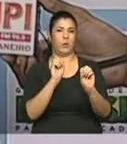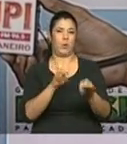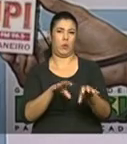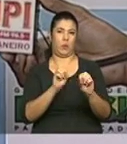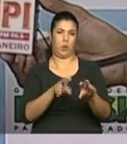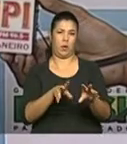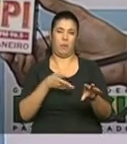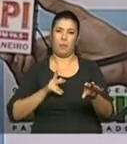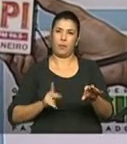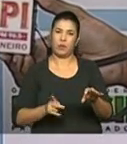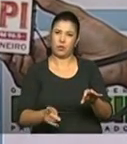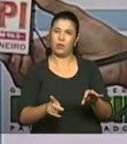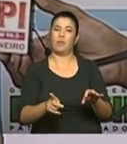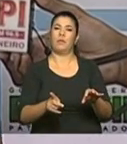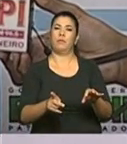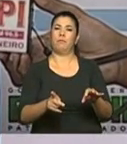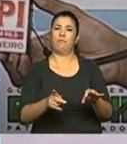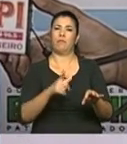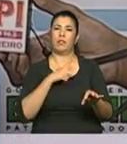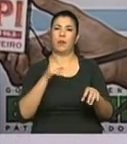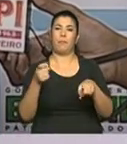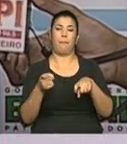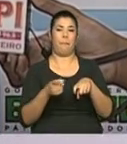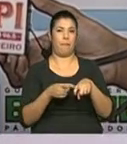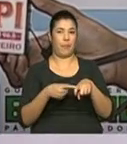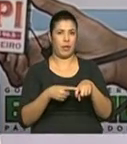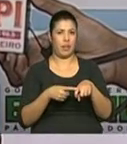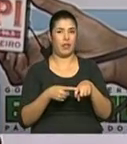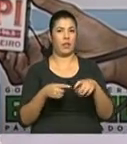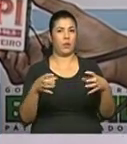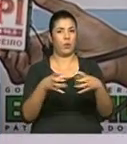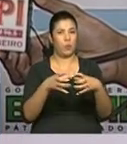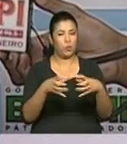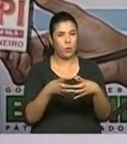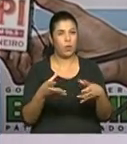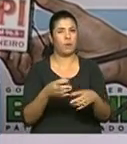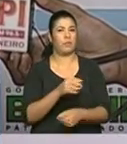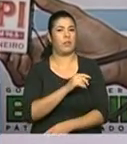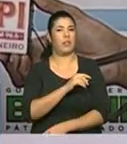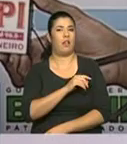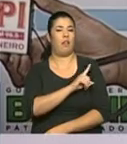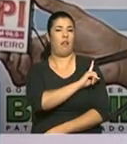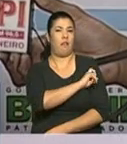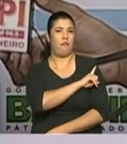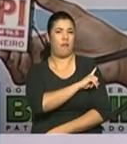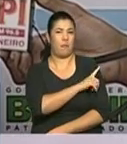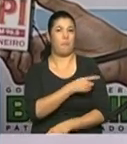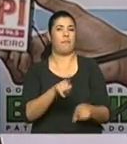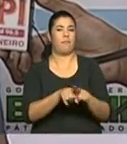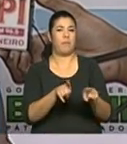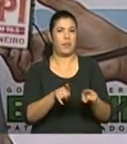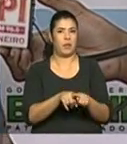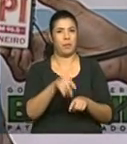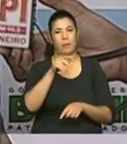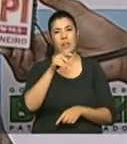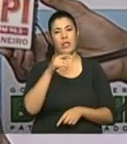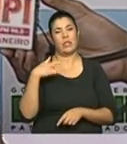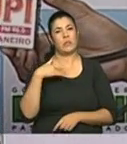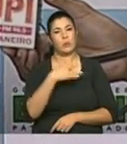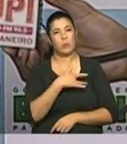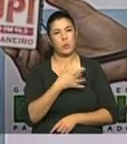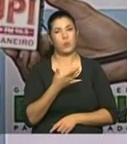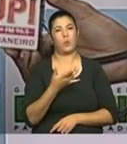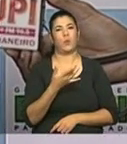no processo de educação permanente dos médicos, dos agentes comunitários de saúde, dos enfermeiros, da equipe de saúde da família, para pensar